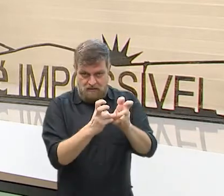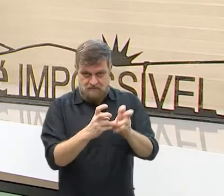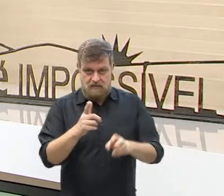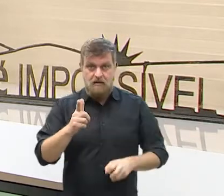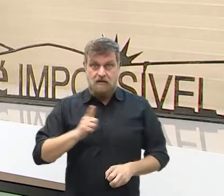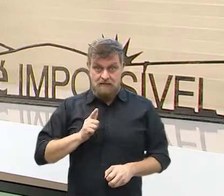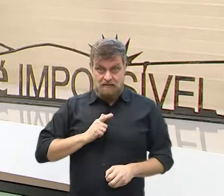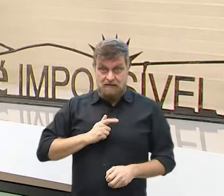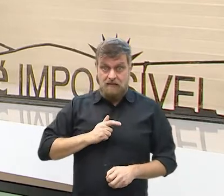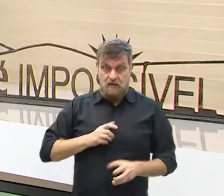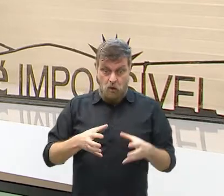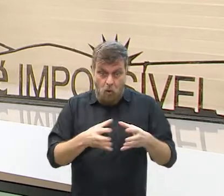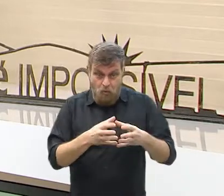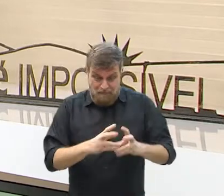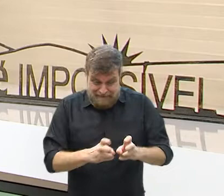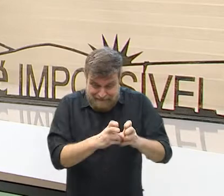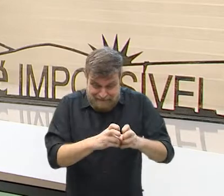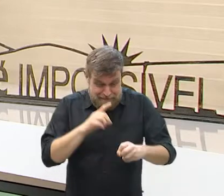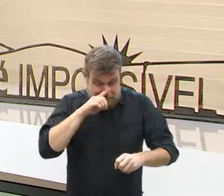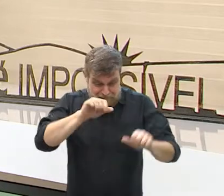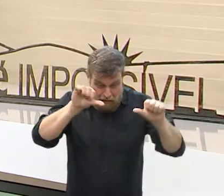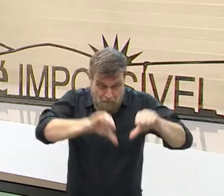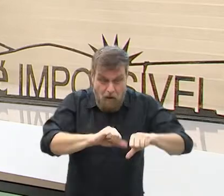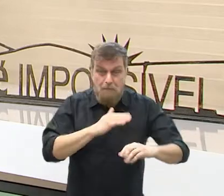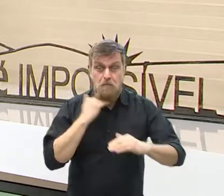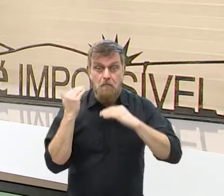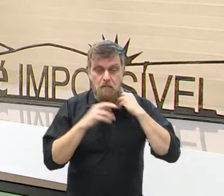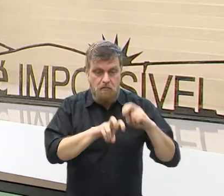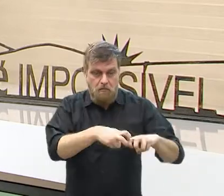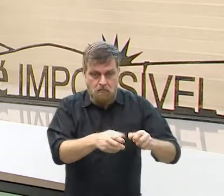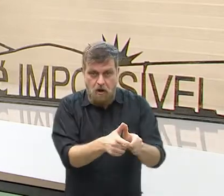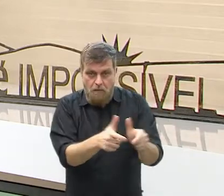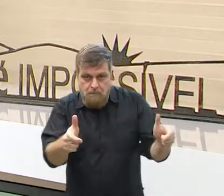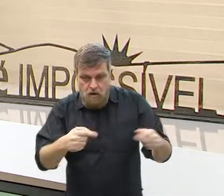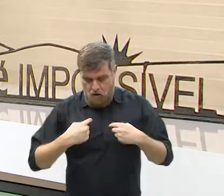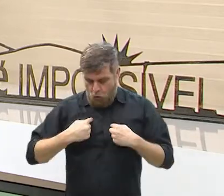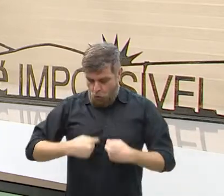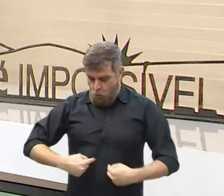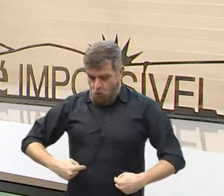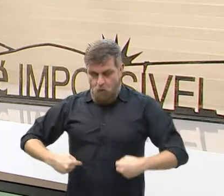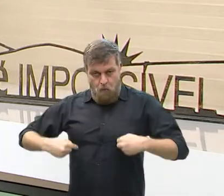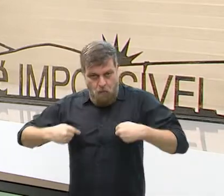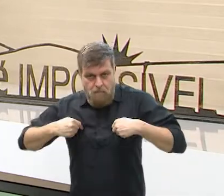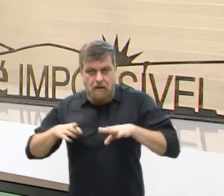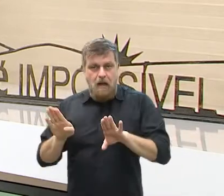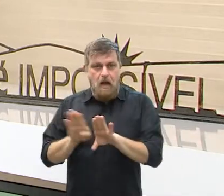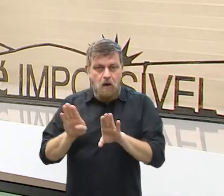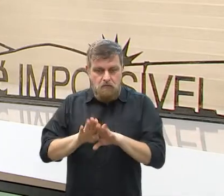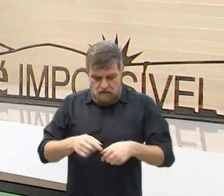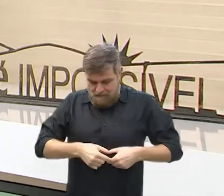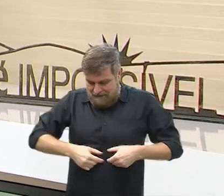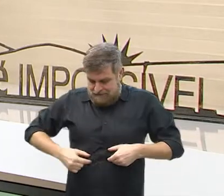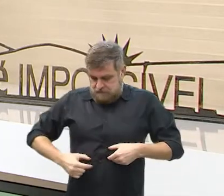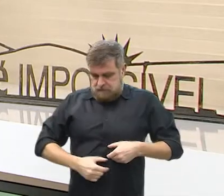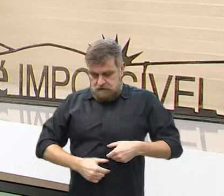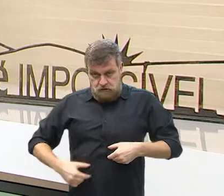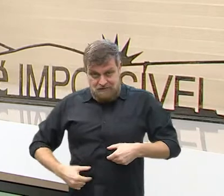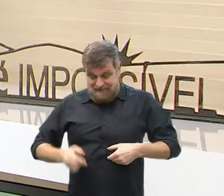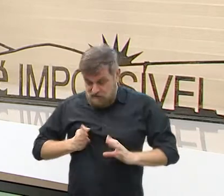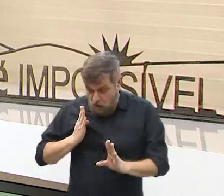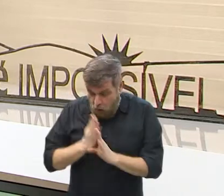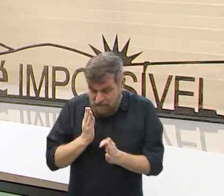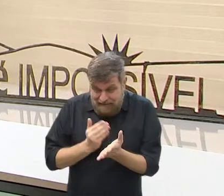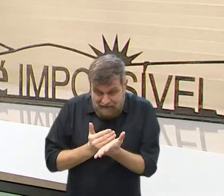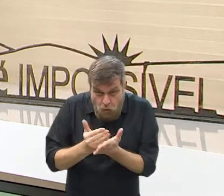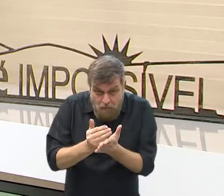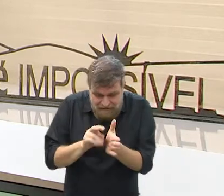que existem tumores mais agressivos, né, que têm um potencial de letalidade maior, como eu falei, o tumor de pulmão, o tumor de intestino, mas assim, se a gente diagnostica